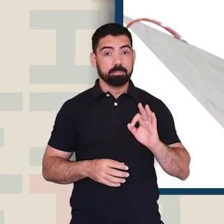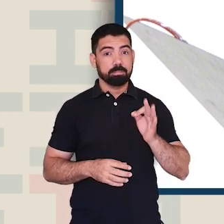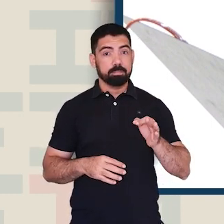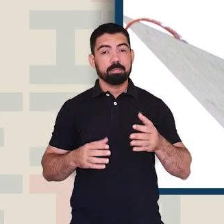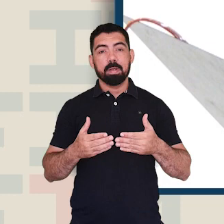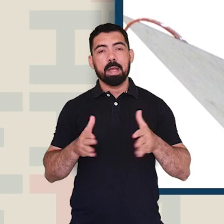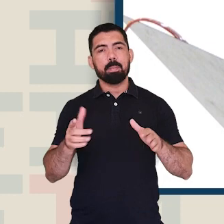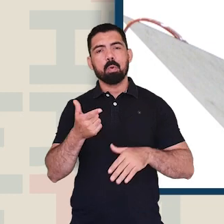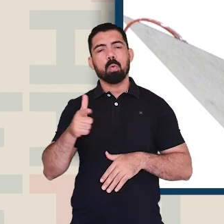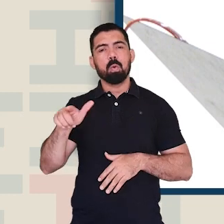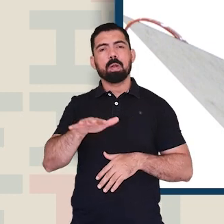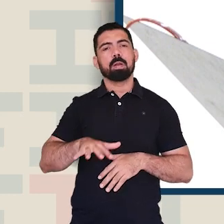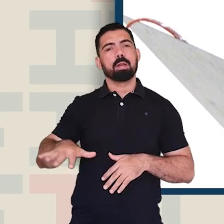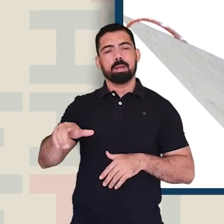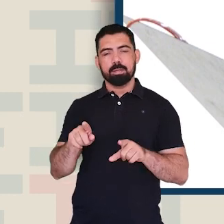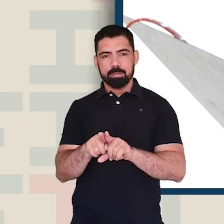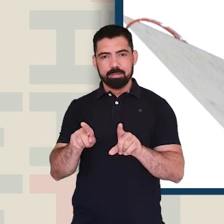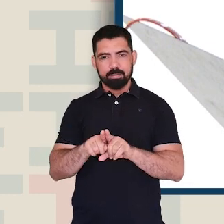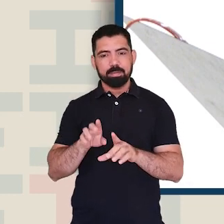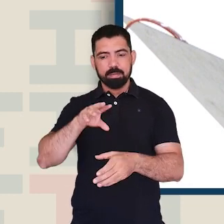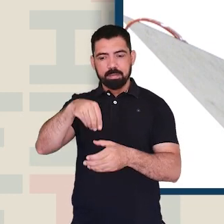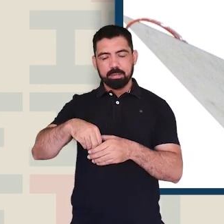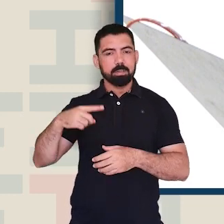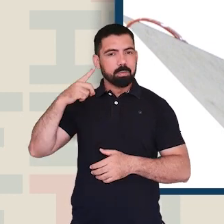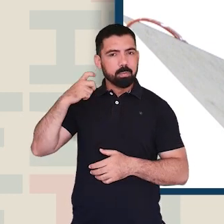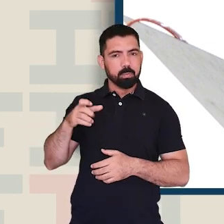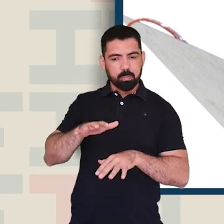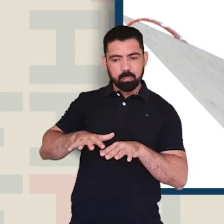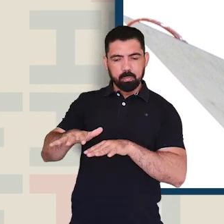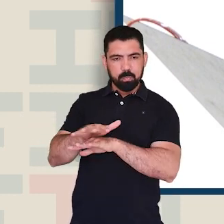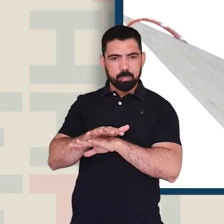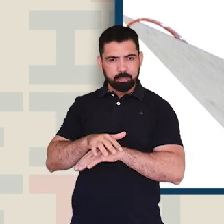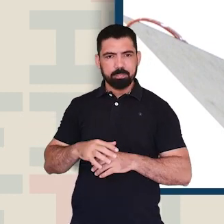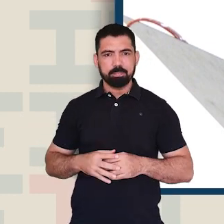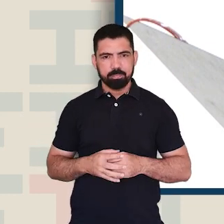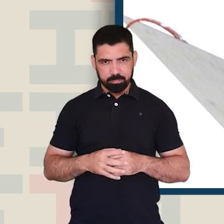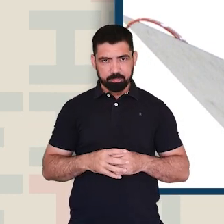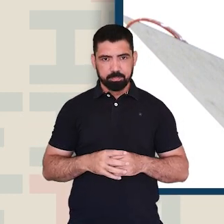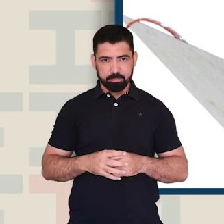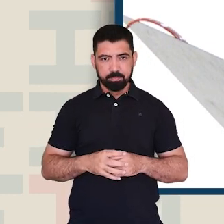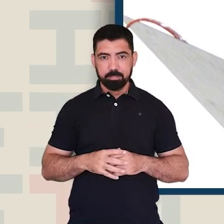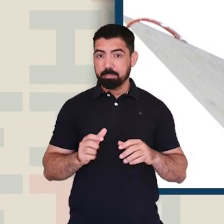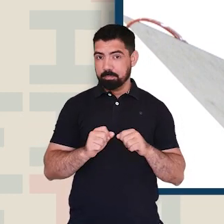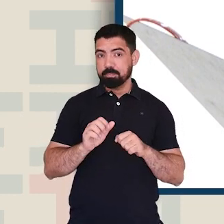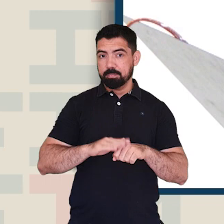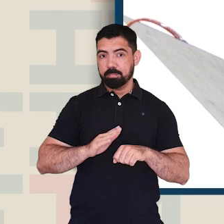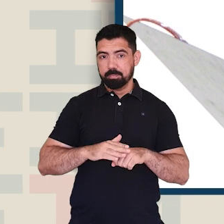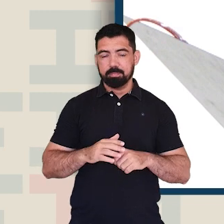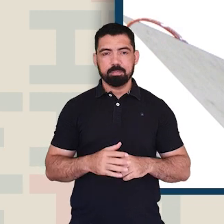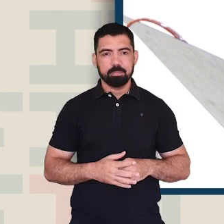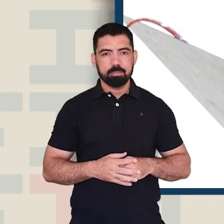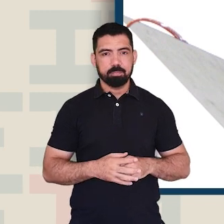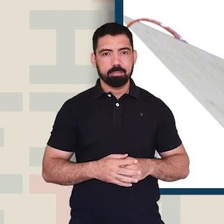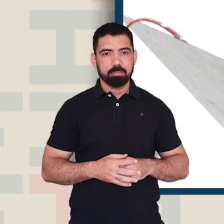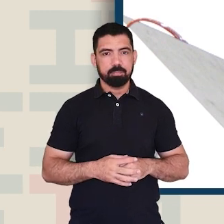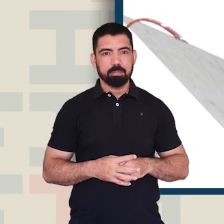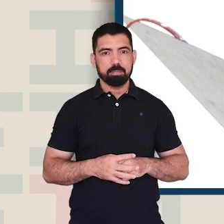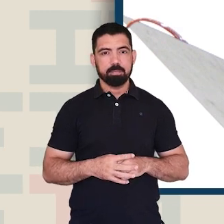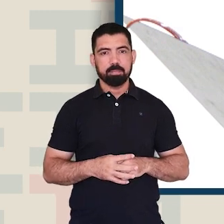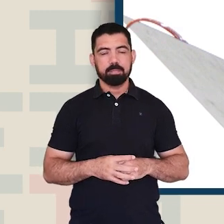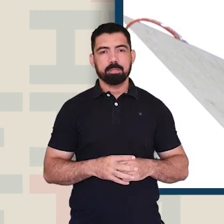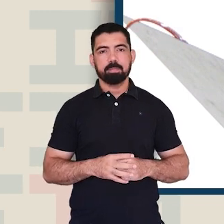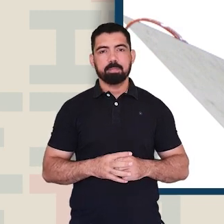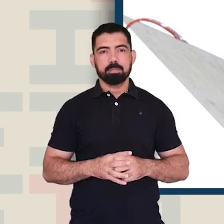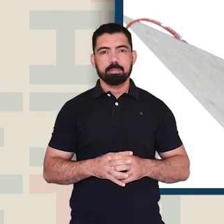Né? Abriu outro universo, né? Com a sonoridade, ou seja... Então eu fiz...